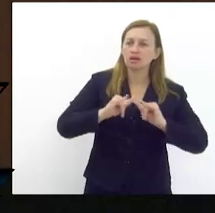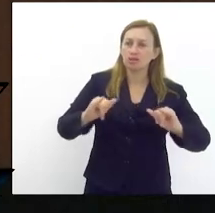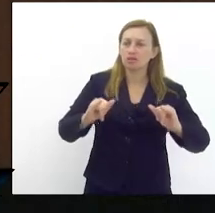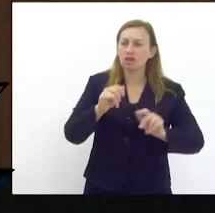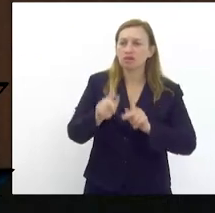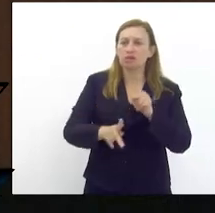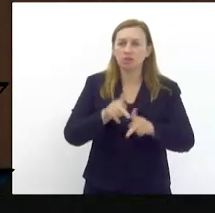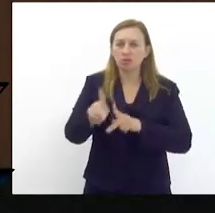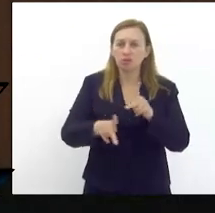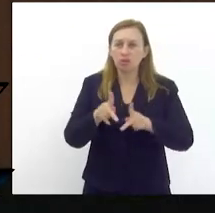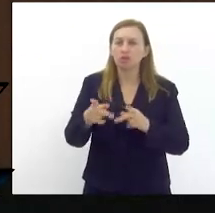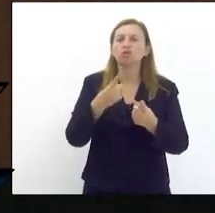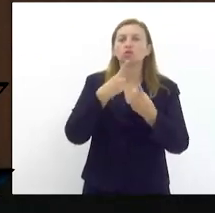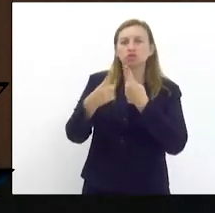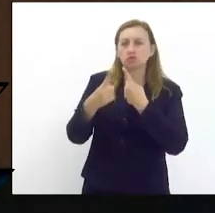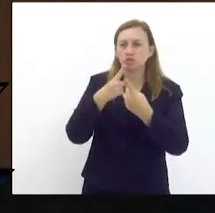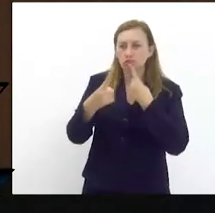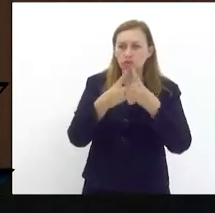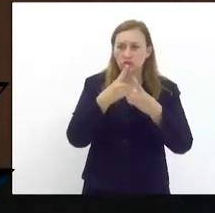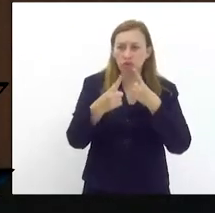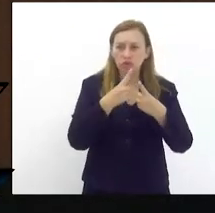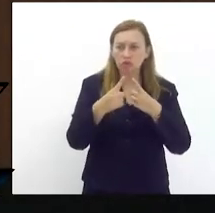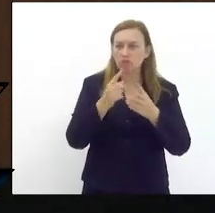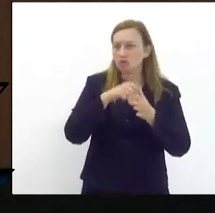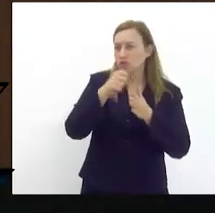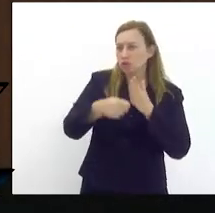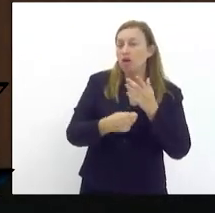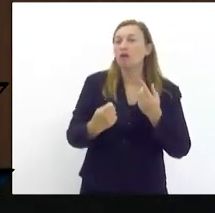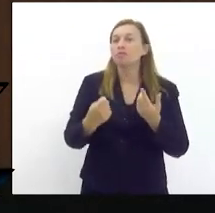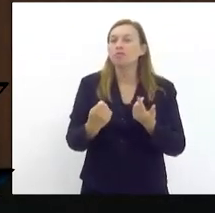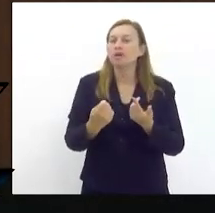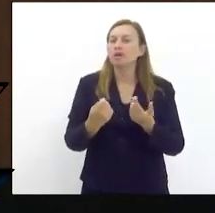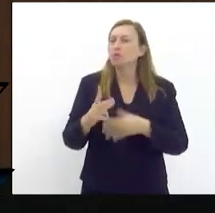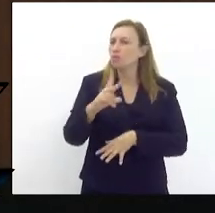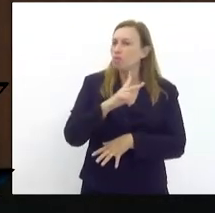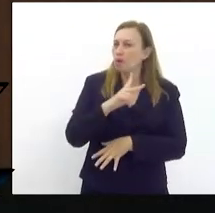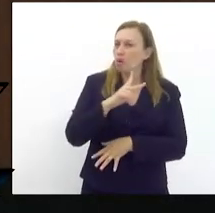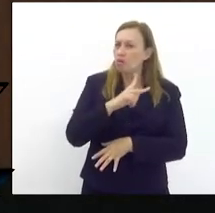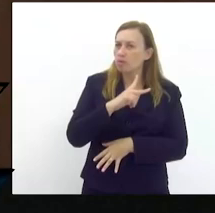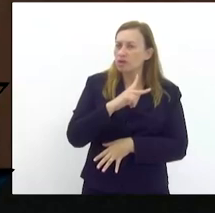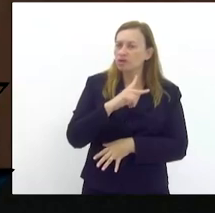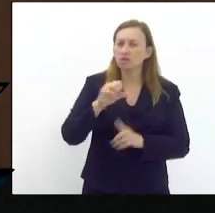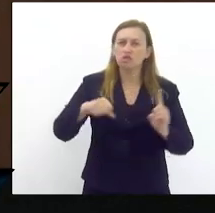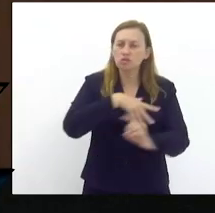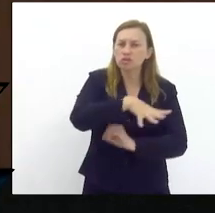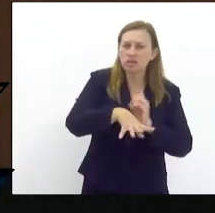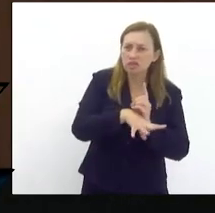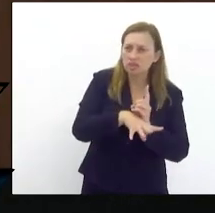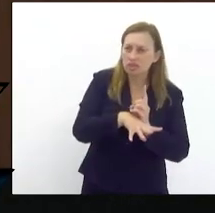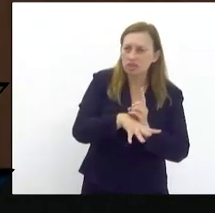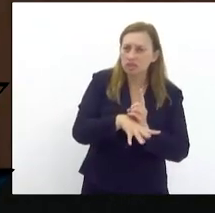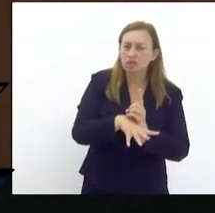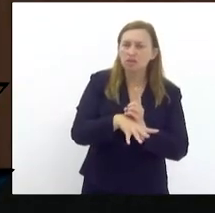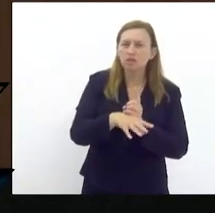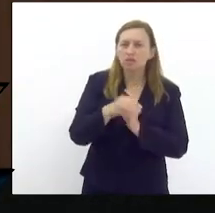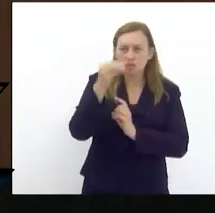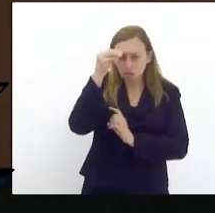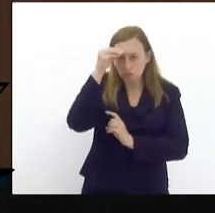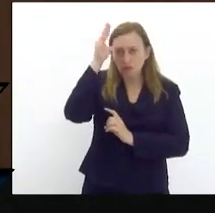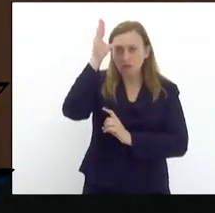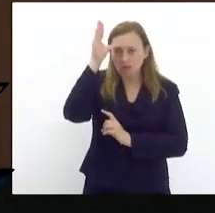abrindo essa discussão no nosso calendário para que a própria é sociedade a partir desse conhecimento